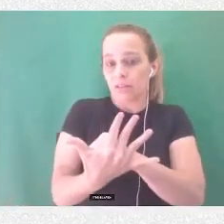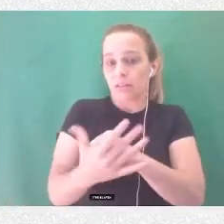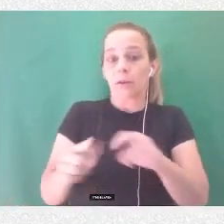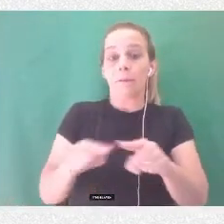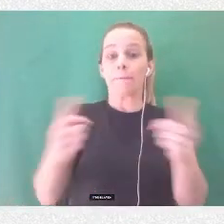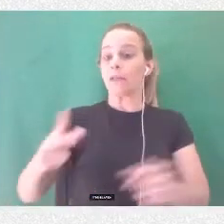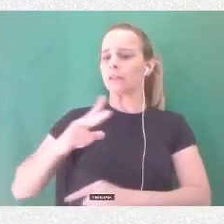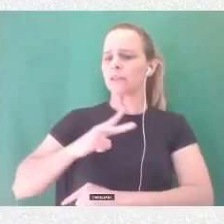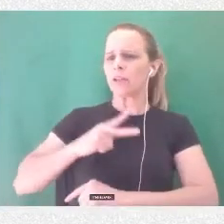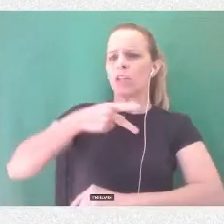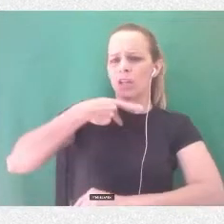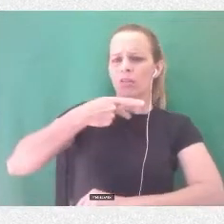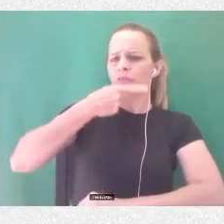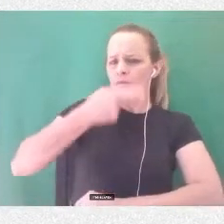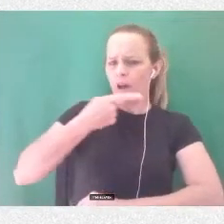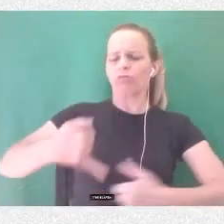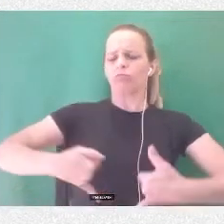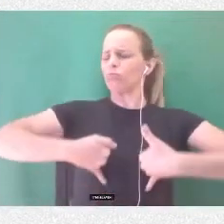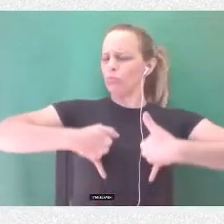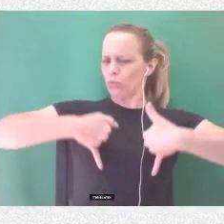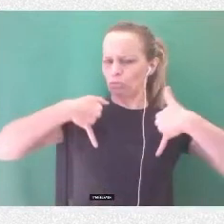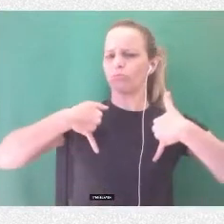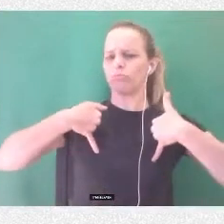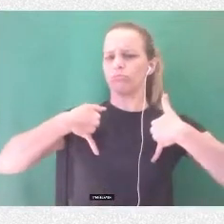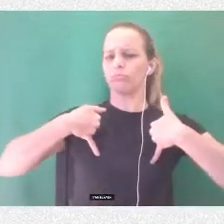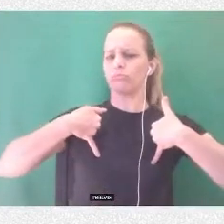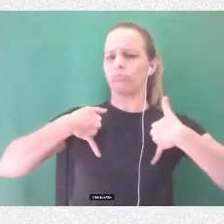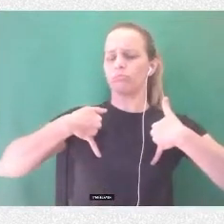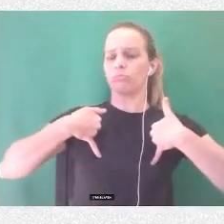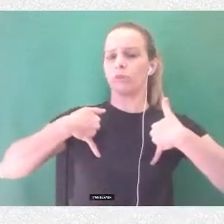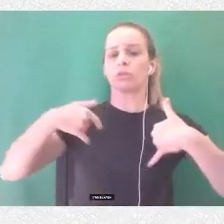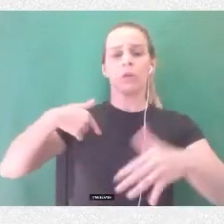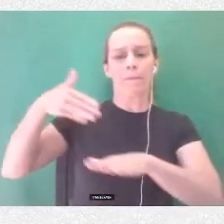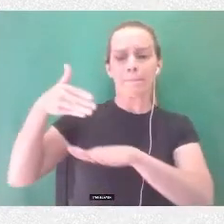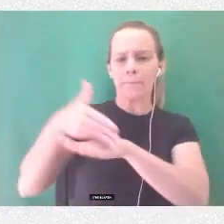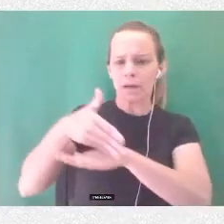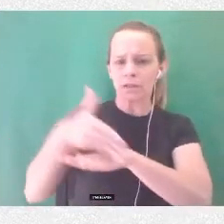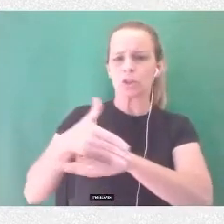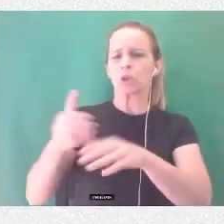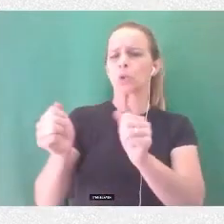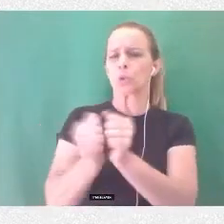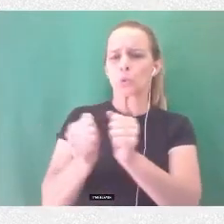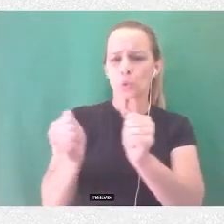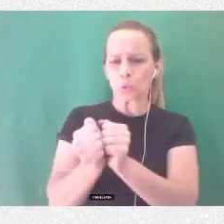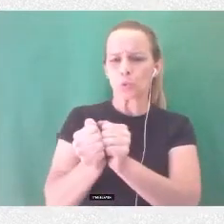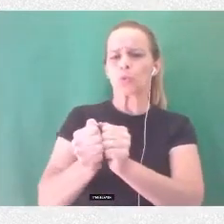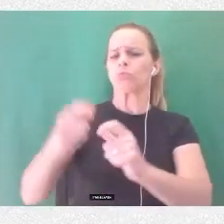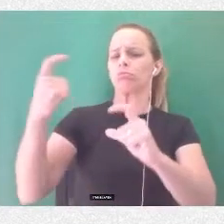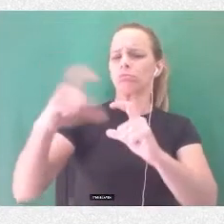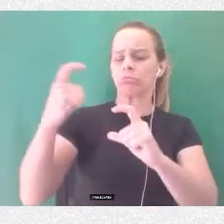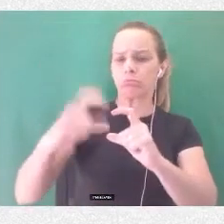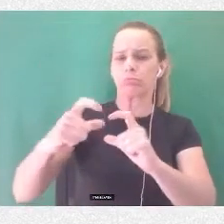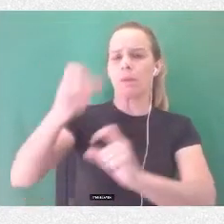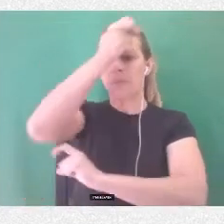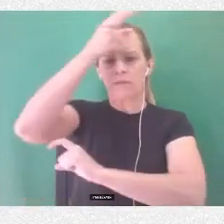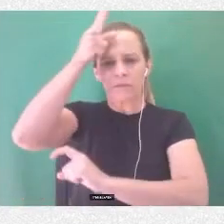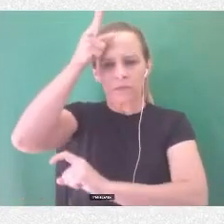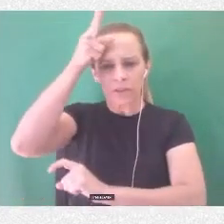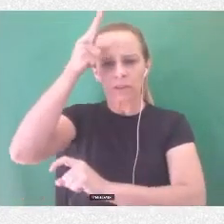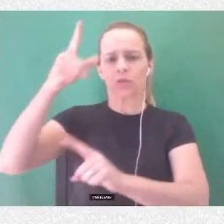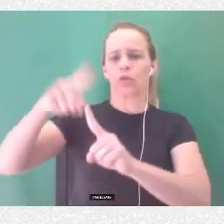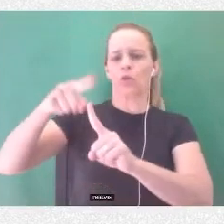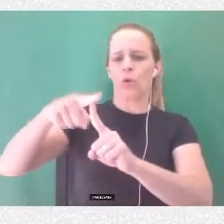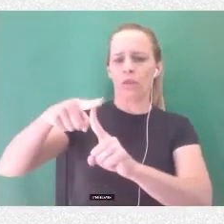estamos muito orgulhosos de estarmos participando, junto com a Pfizer, com a Prefeitura de Toledo, com o Hospital Moinhos de